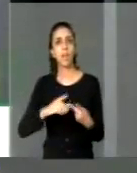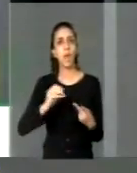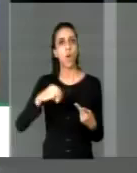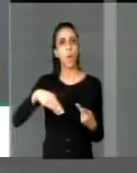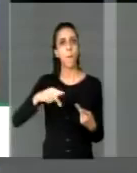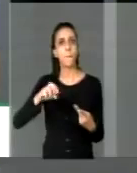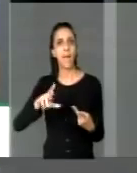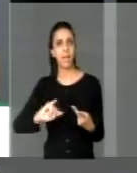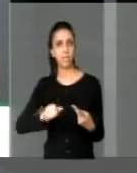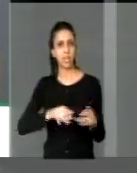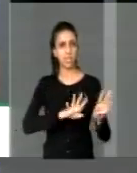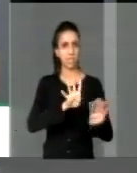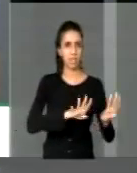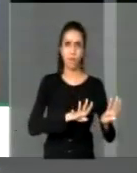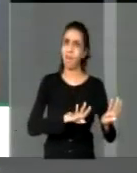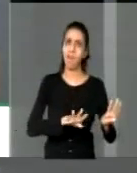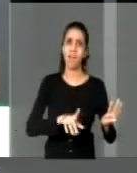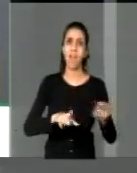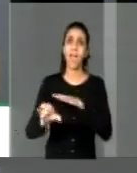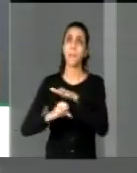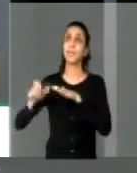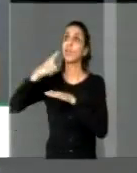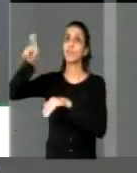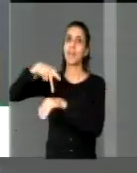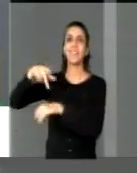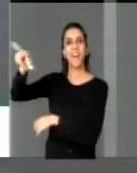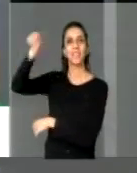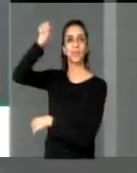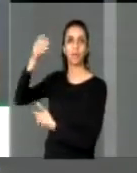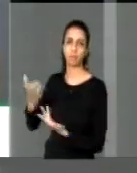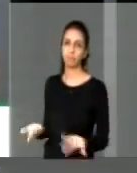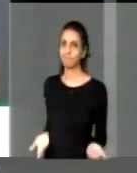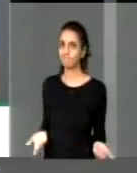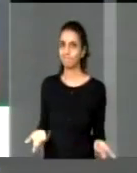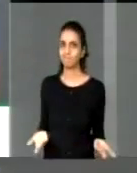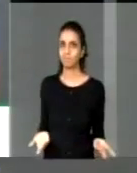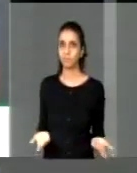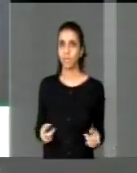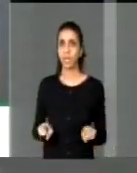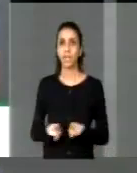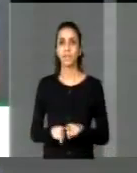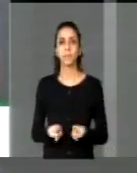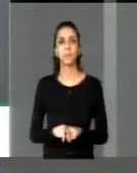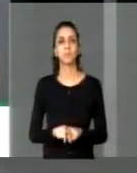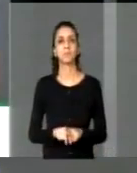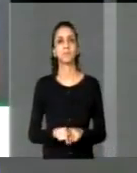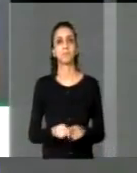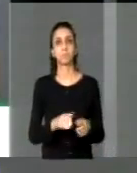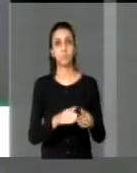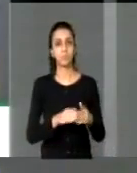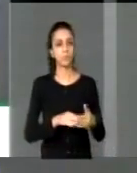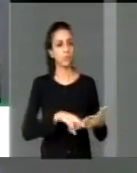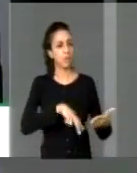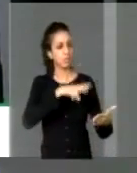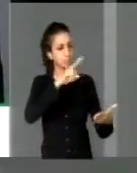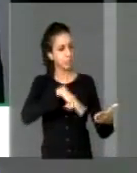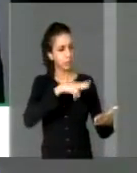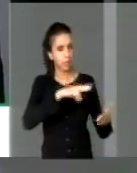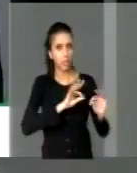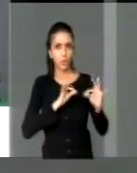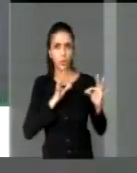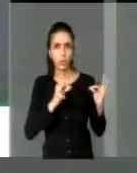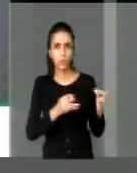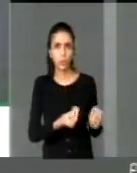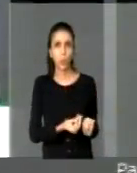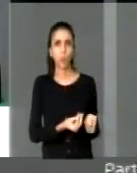selecionadas empresas estrangeiras, e o pedido de revisão da área de Libra no pré-sal, para que seja revisto